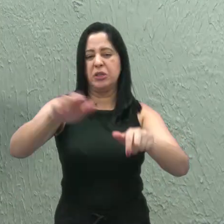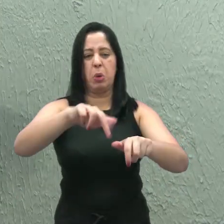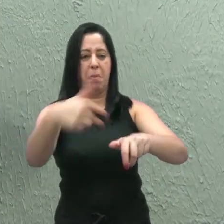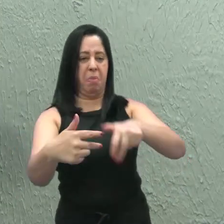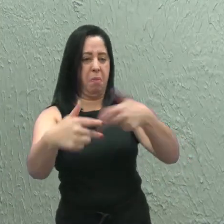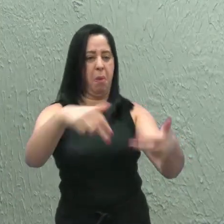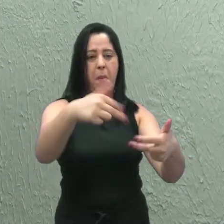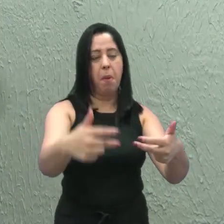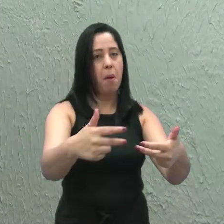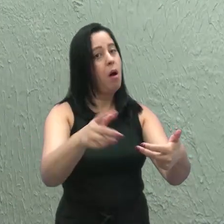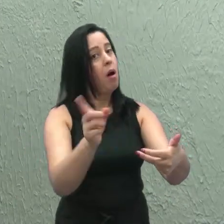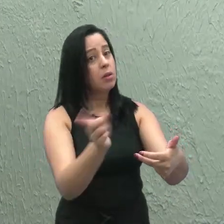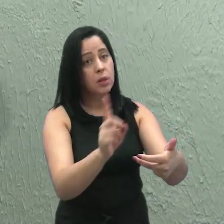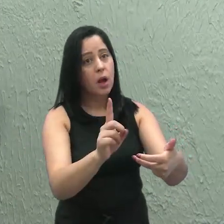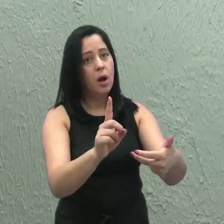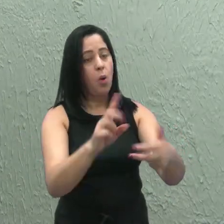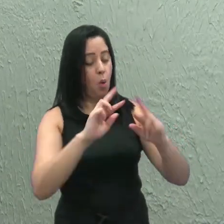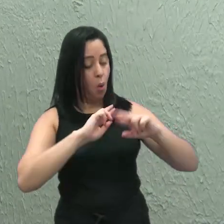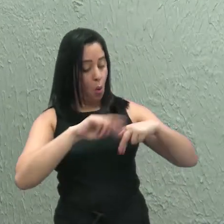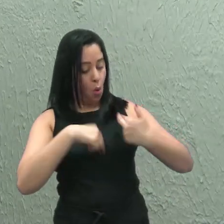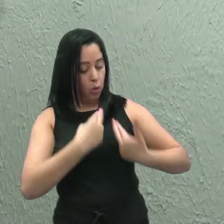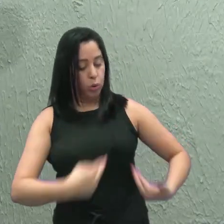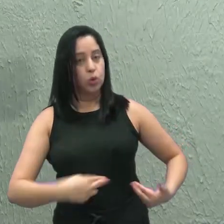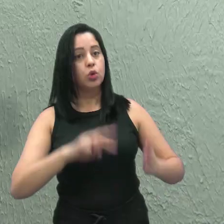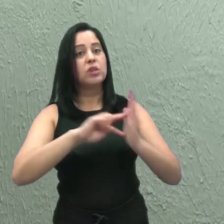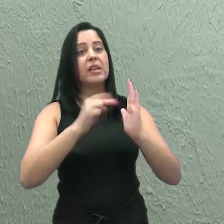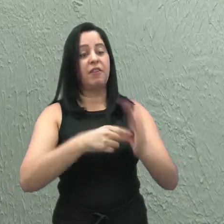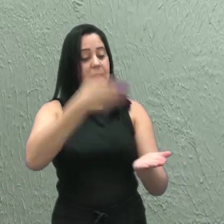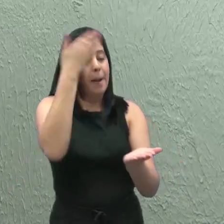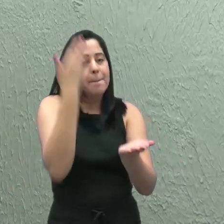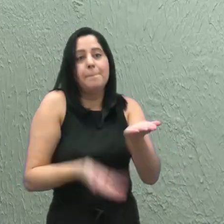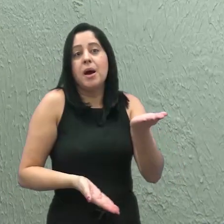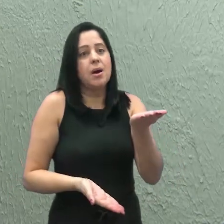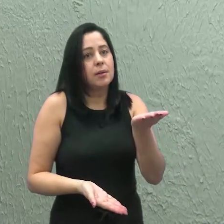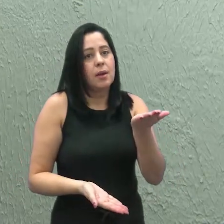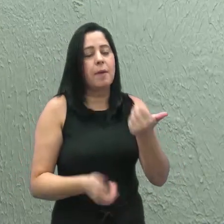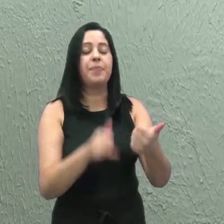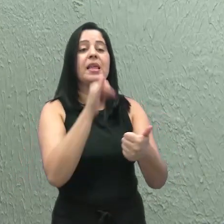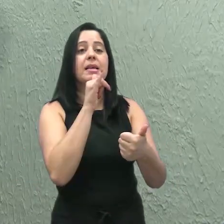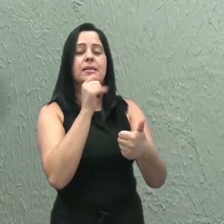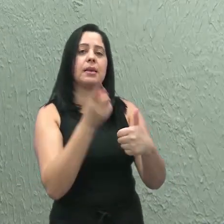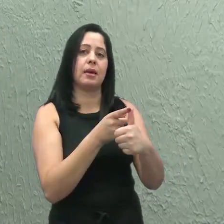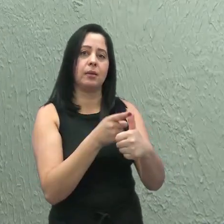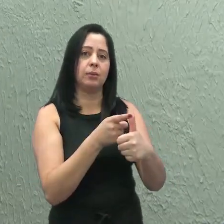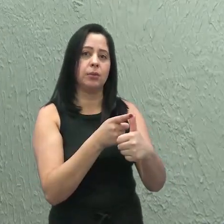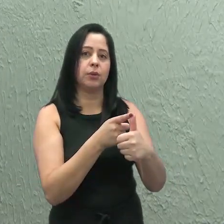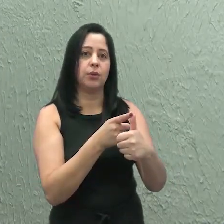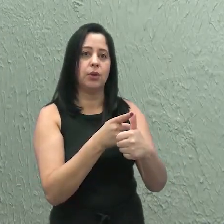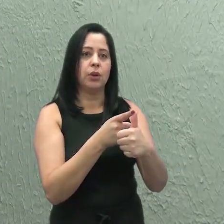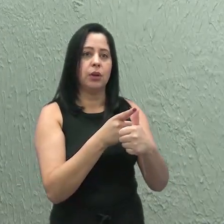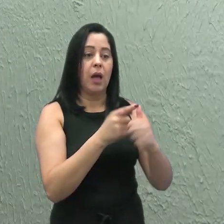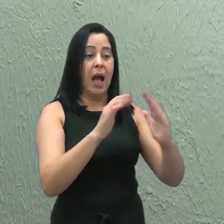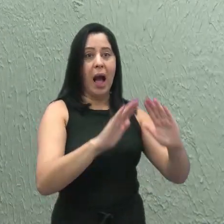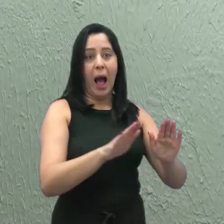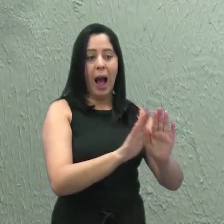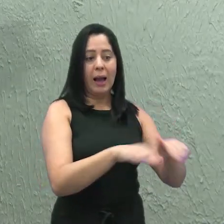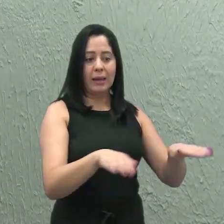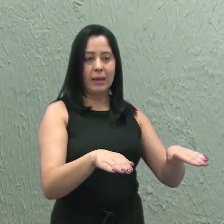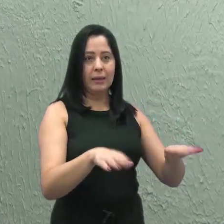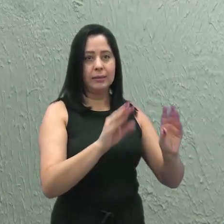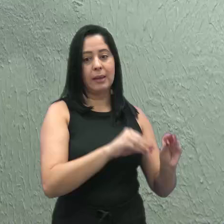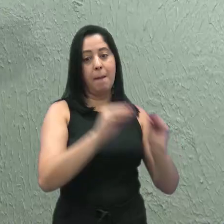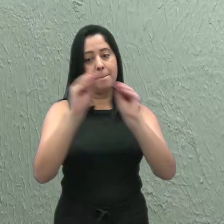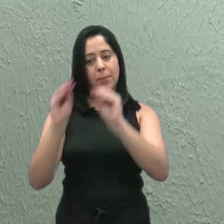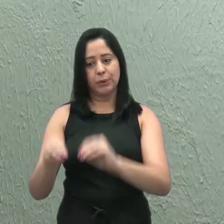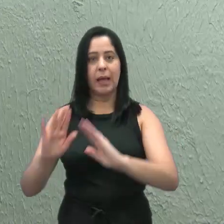ente querido. O luto, ele se envolve por qualquer tipo de perda que eu tenho. Por um exemplo, se eu mudo de escola, uma